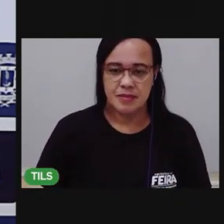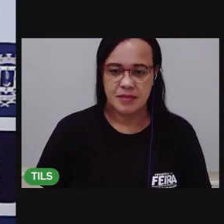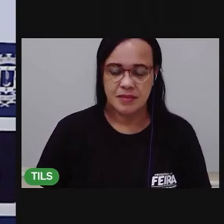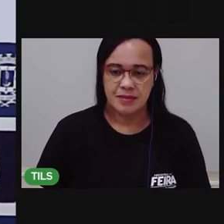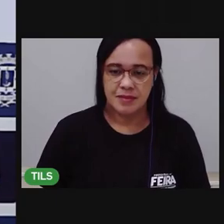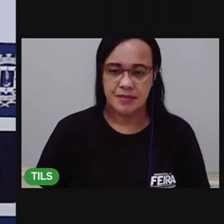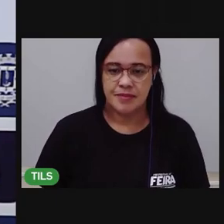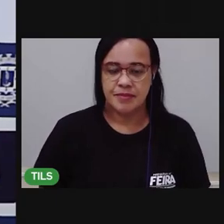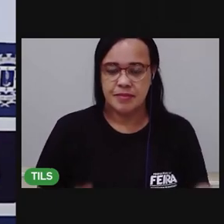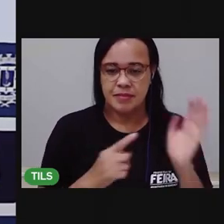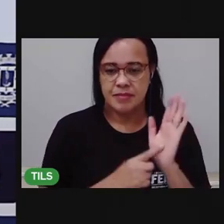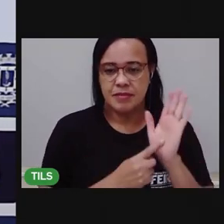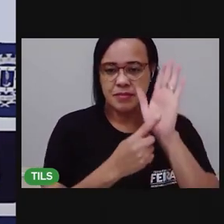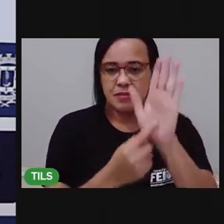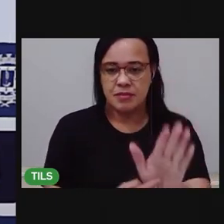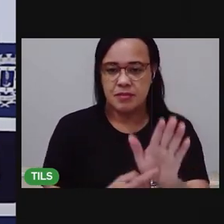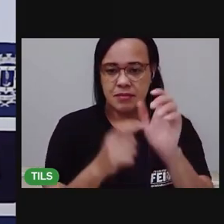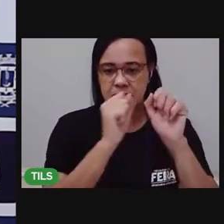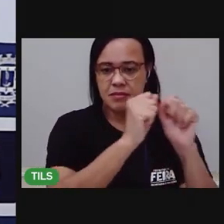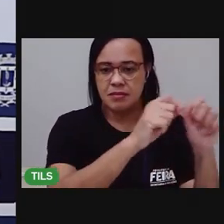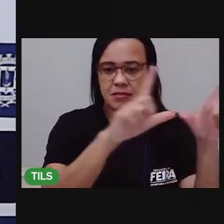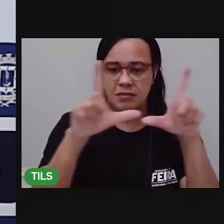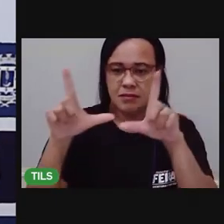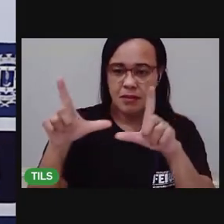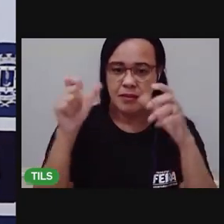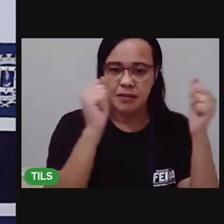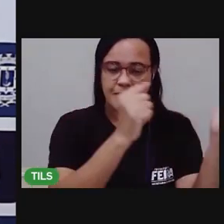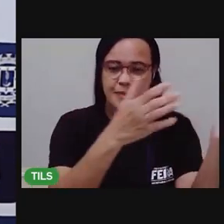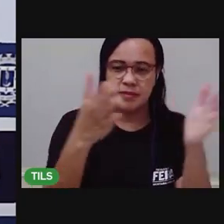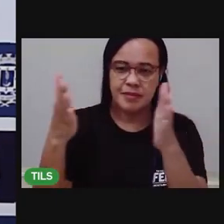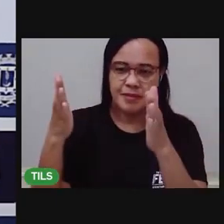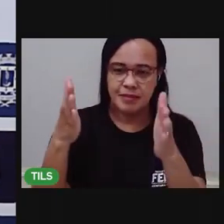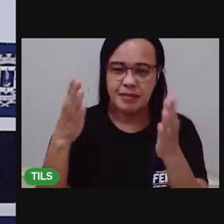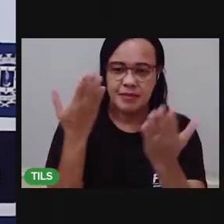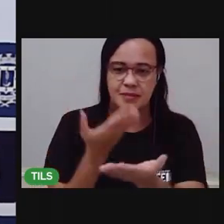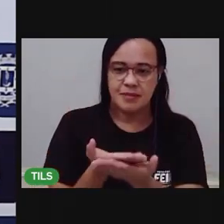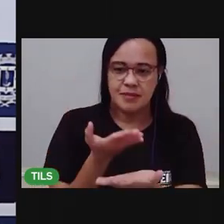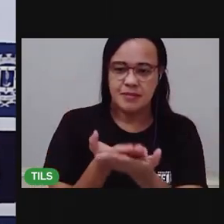Vou mostrar agora a apresentação dessa aula.